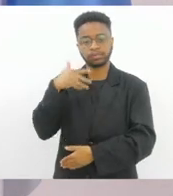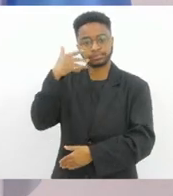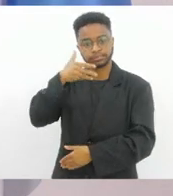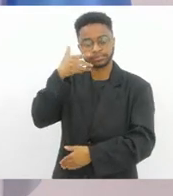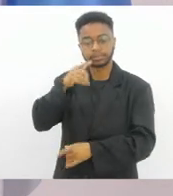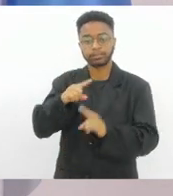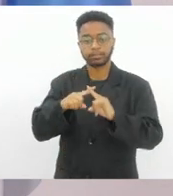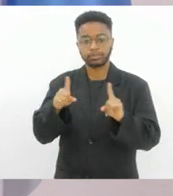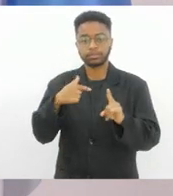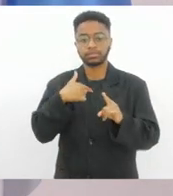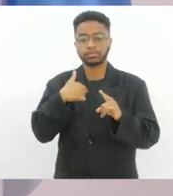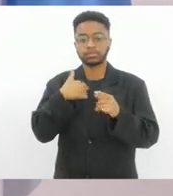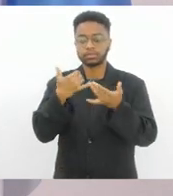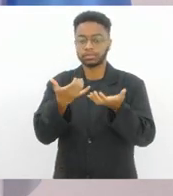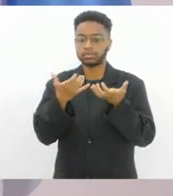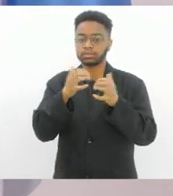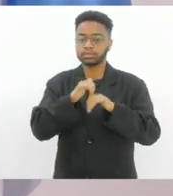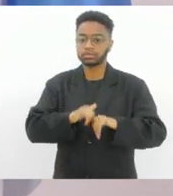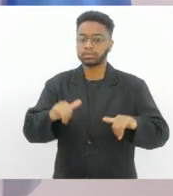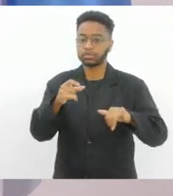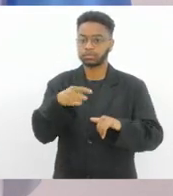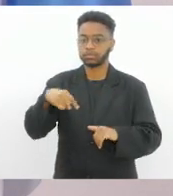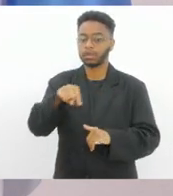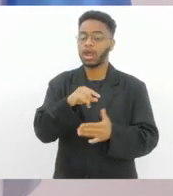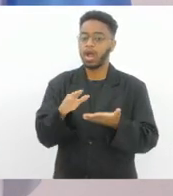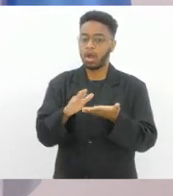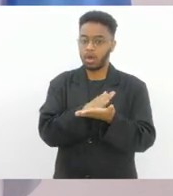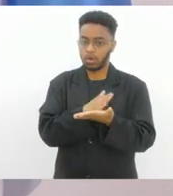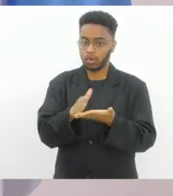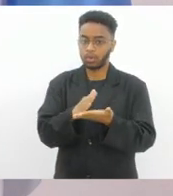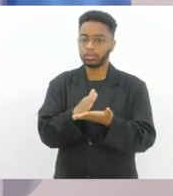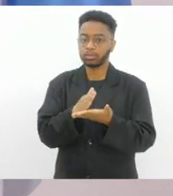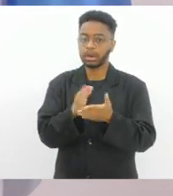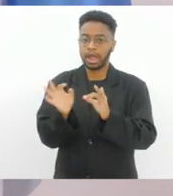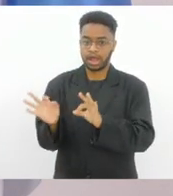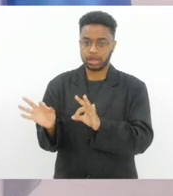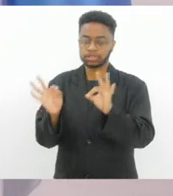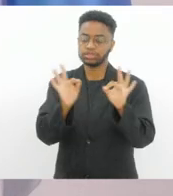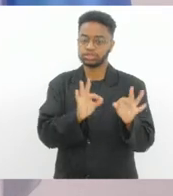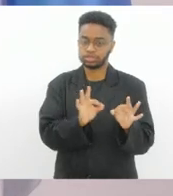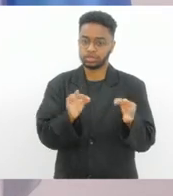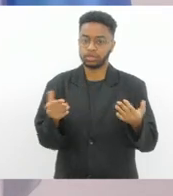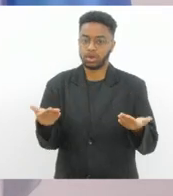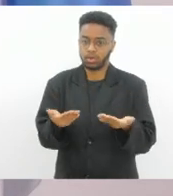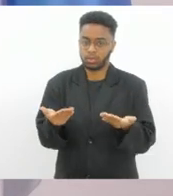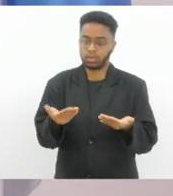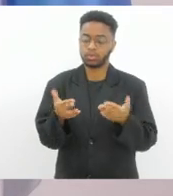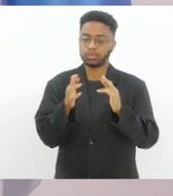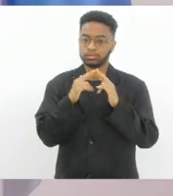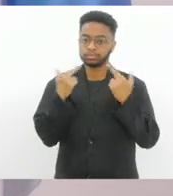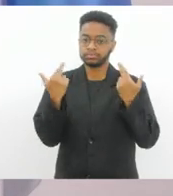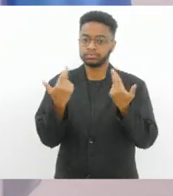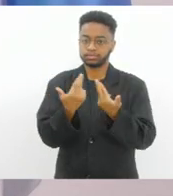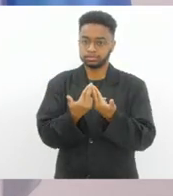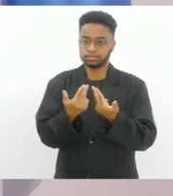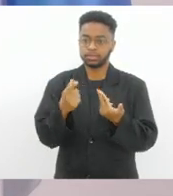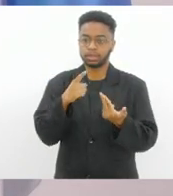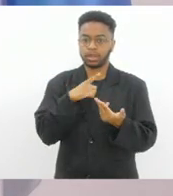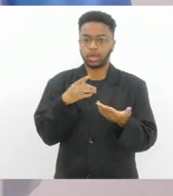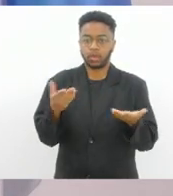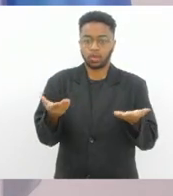para vocês que algumas delas, inclusive, estão acompanhando essa audiência pública, que hoje é